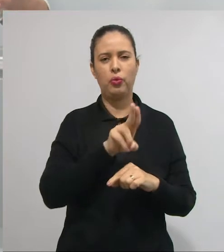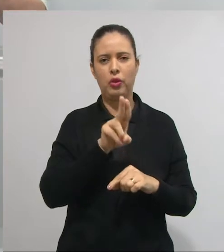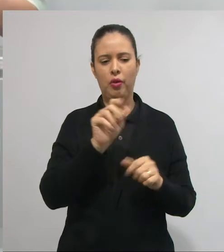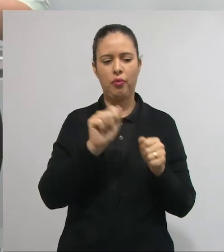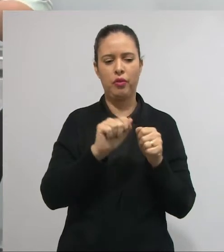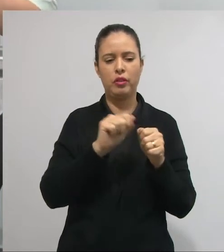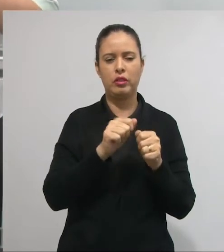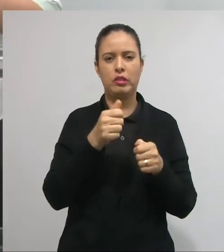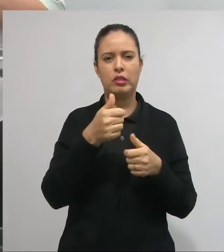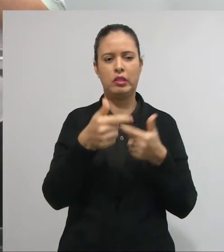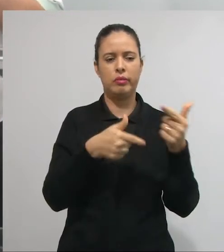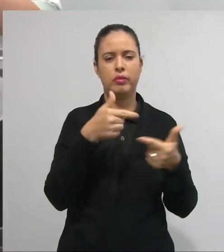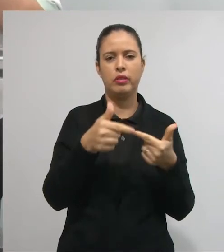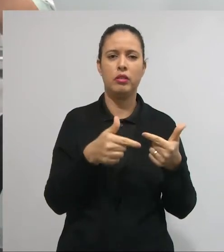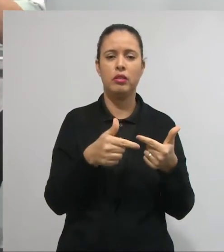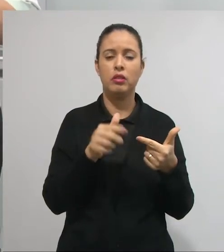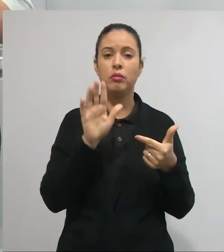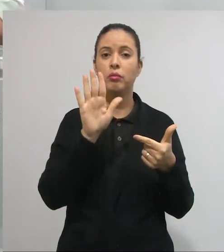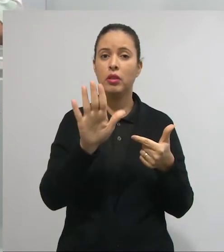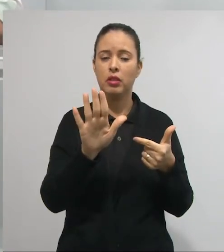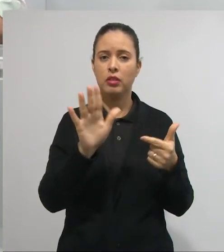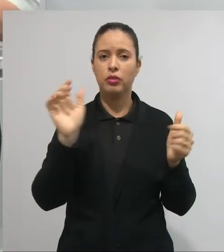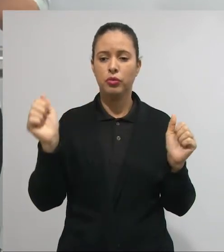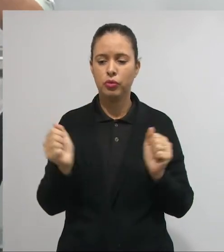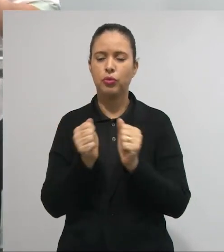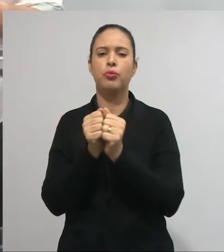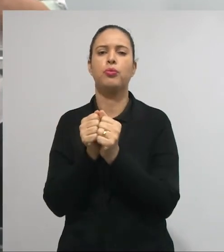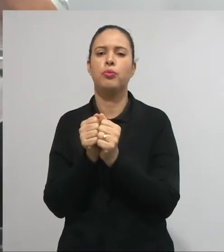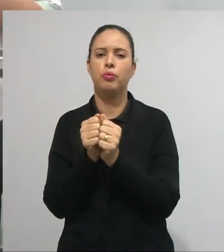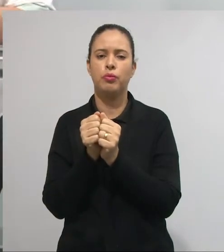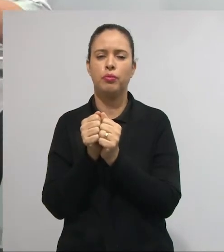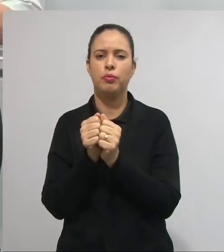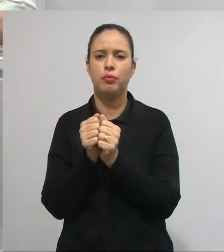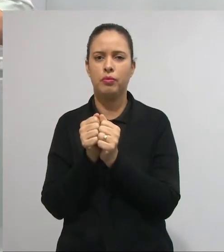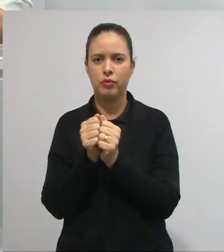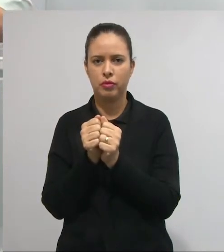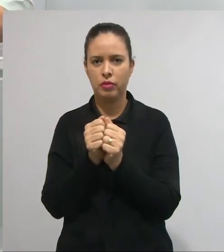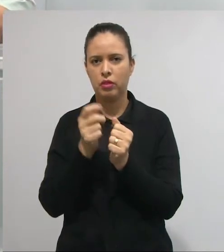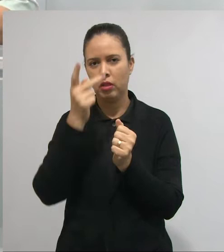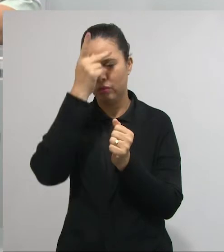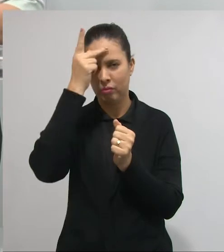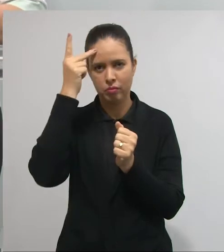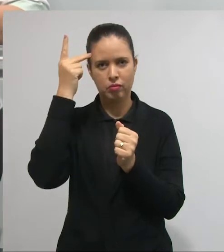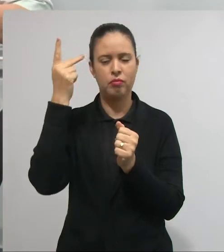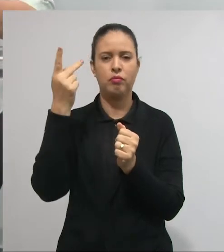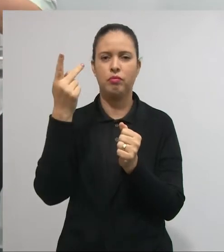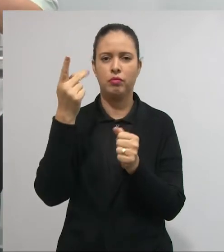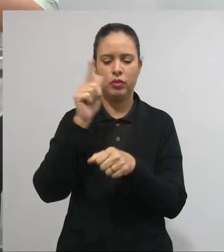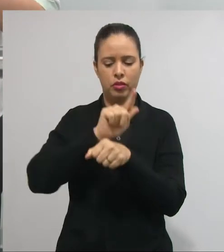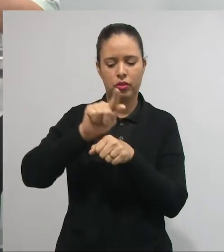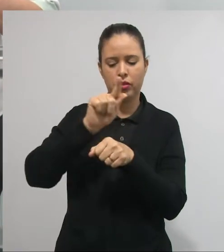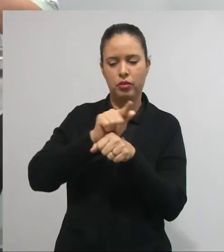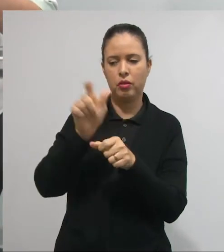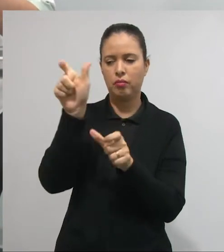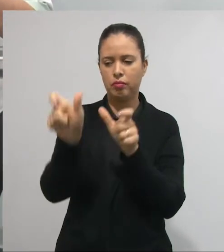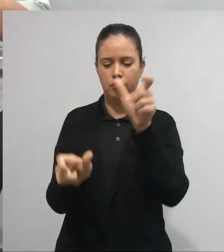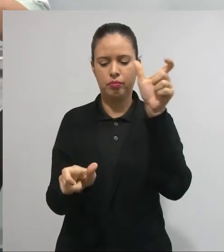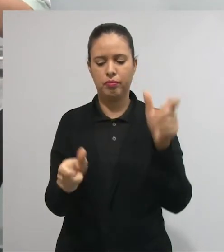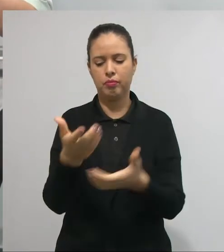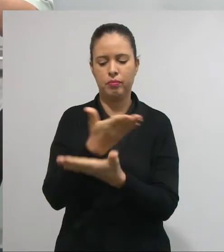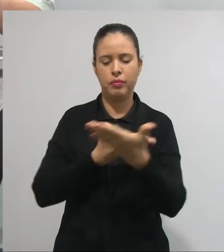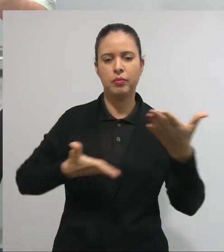as coisas, mas sim fazer com elas, gestão com as pessoas, né? E que são